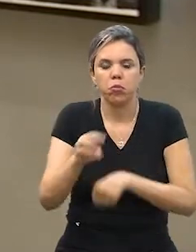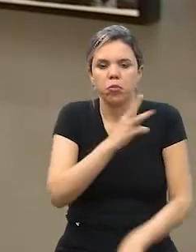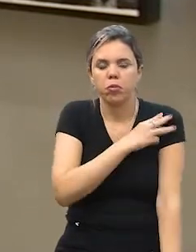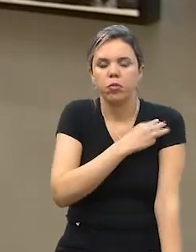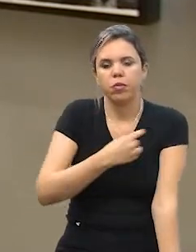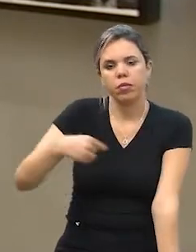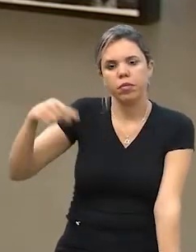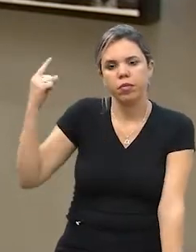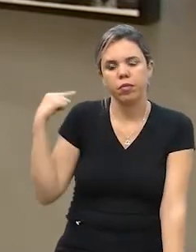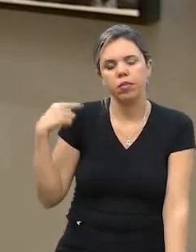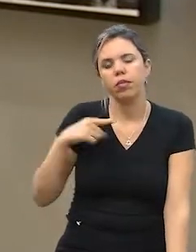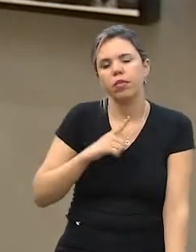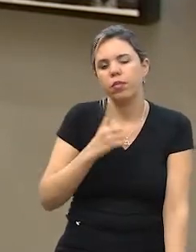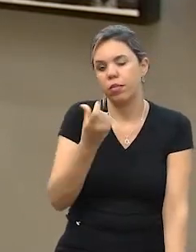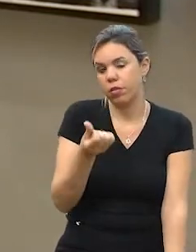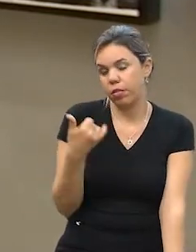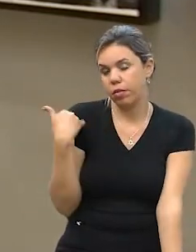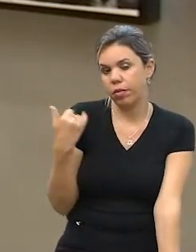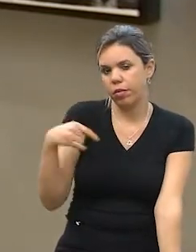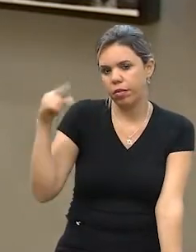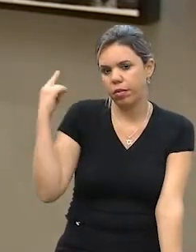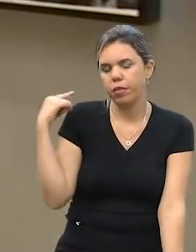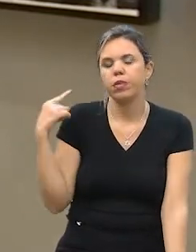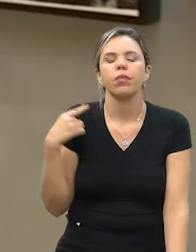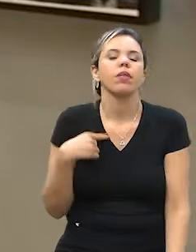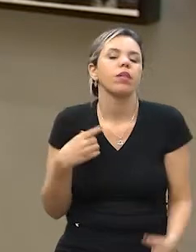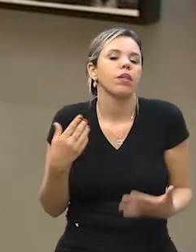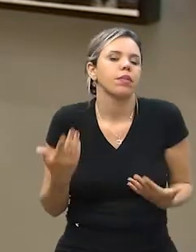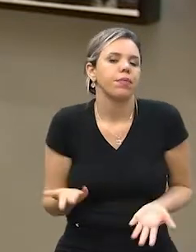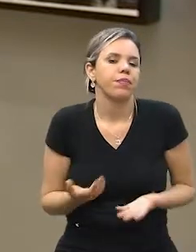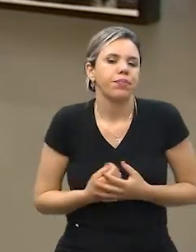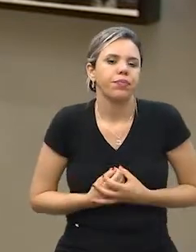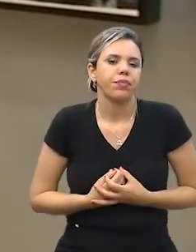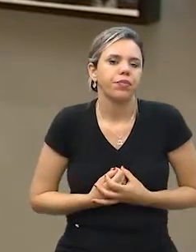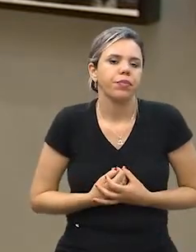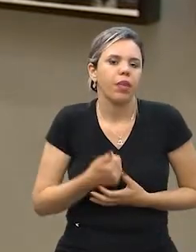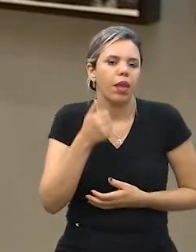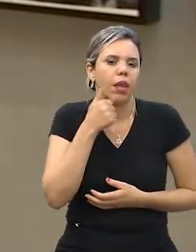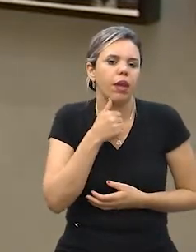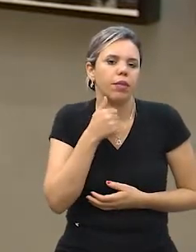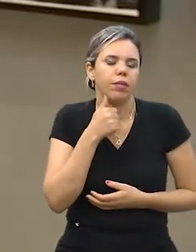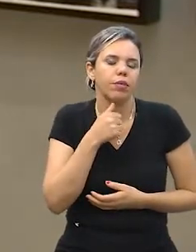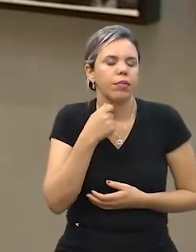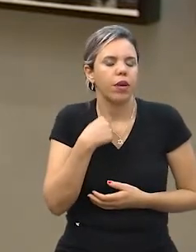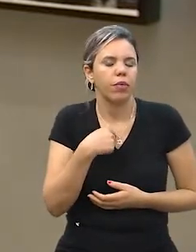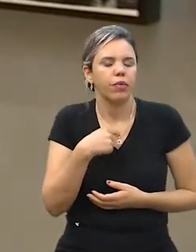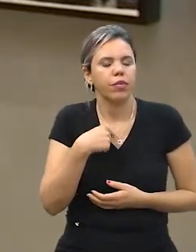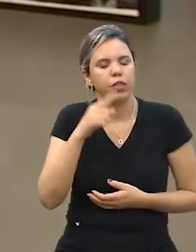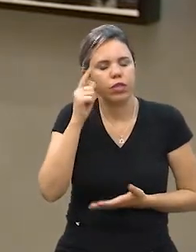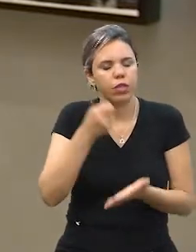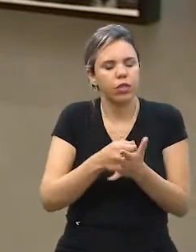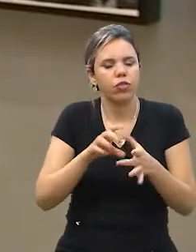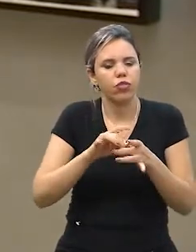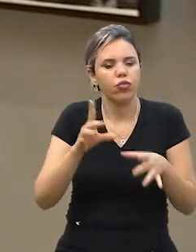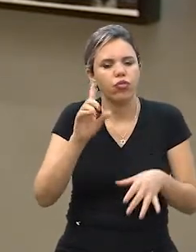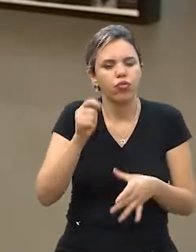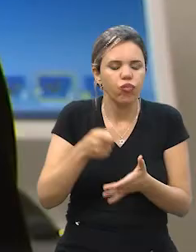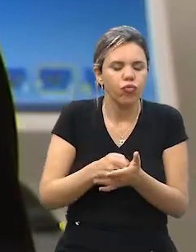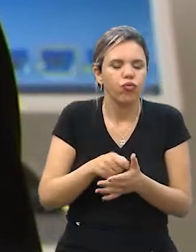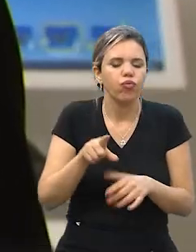na época, eu tinha 16 anos. Então, a minha decisão por fazer